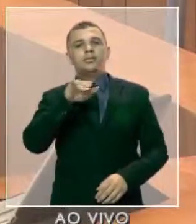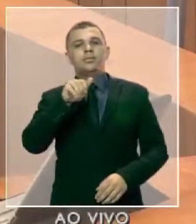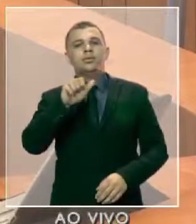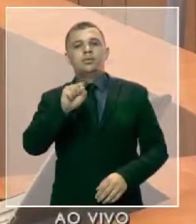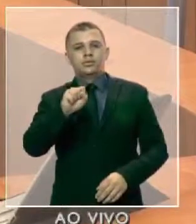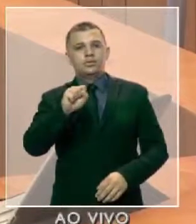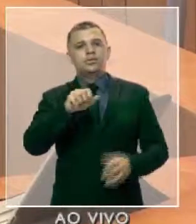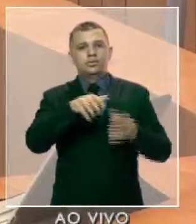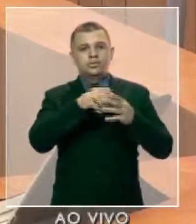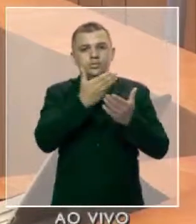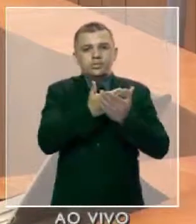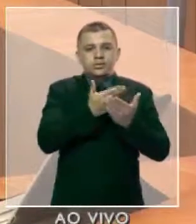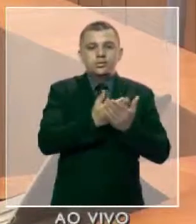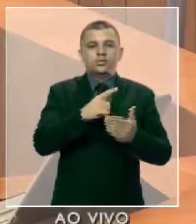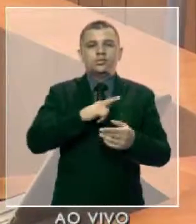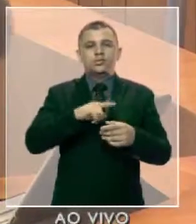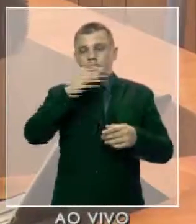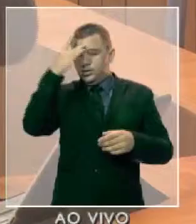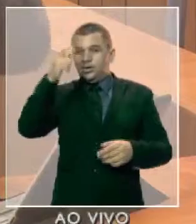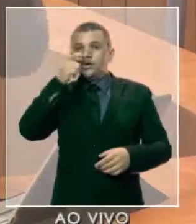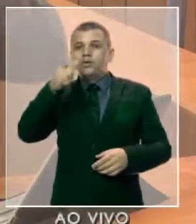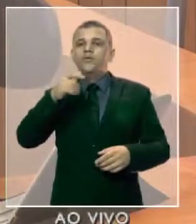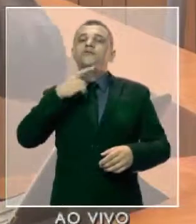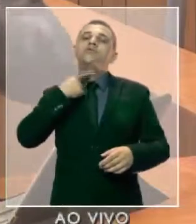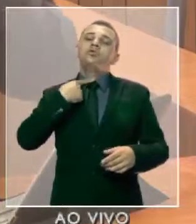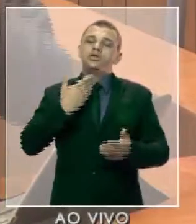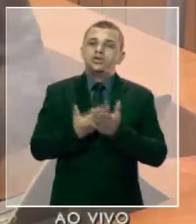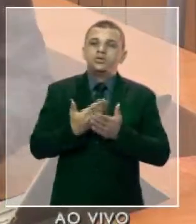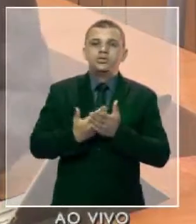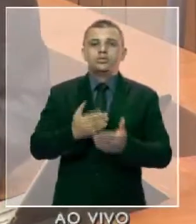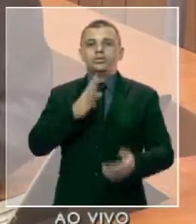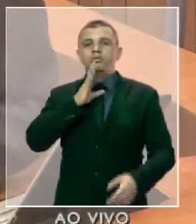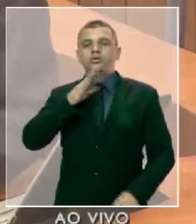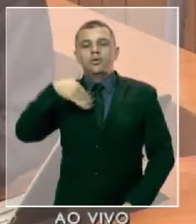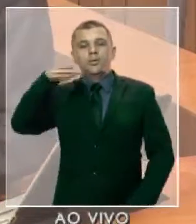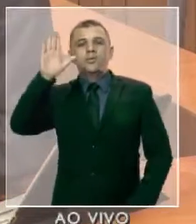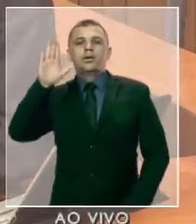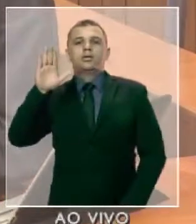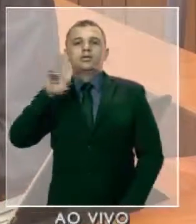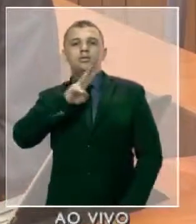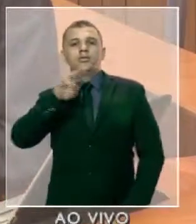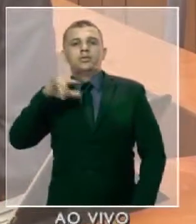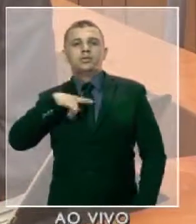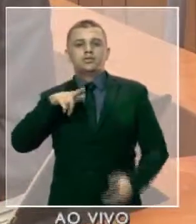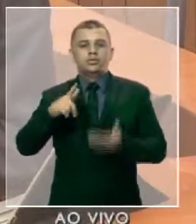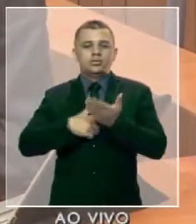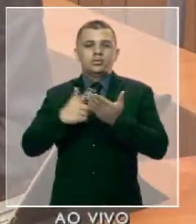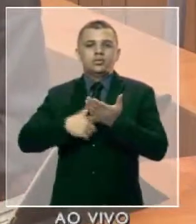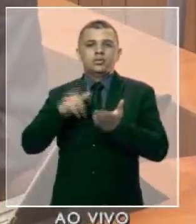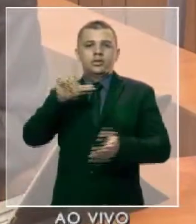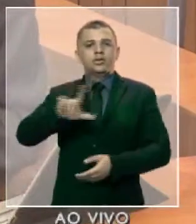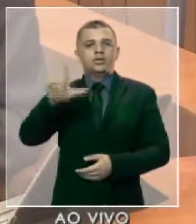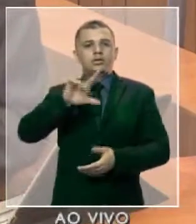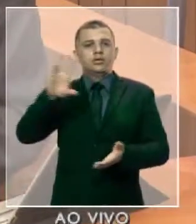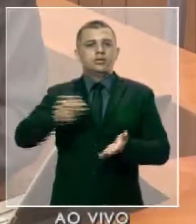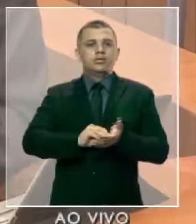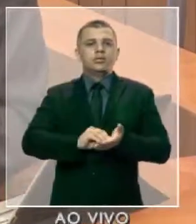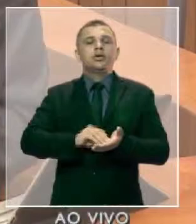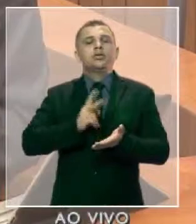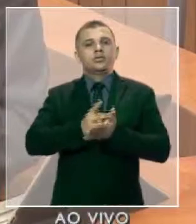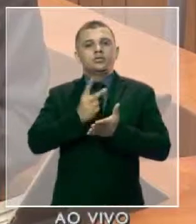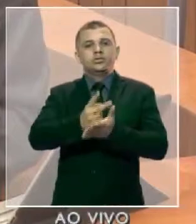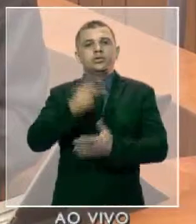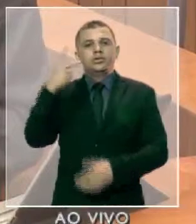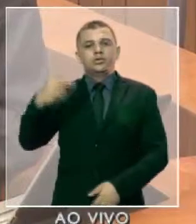pelo conhecimento, vai fazer parte da nossa literatura e faz parte da nossa literatura, e seu legado vai estar, então,